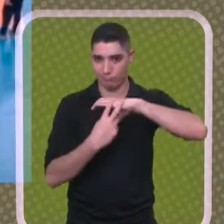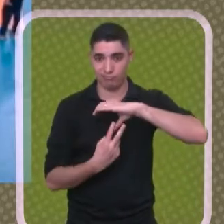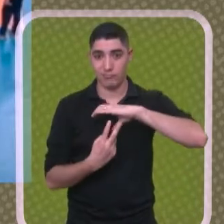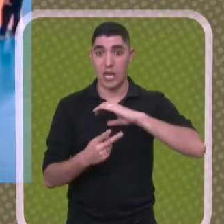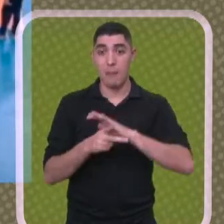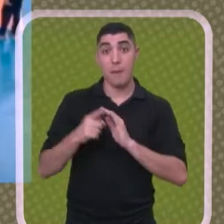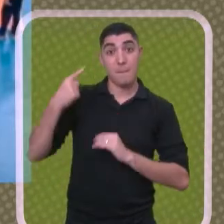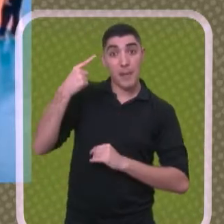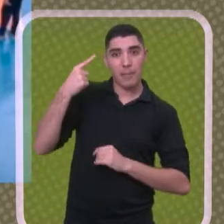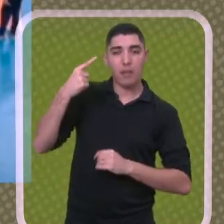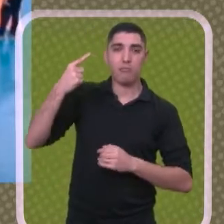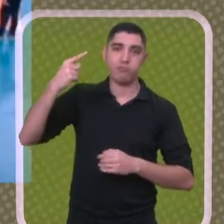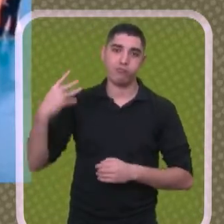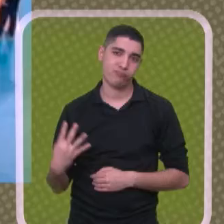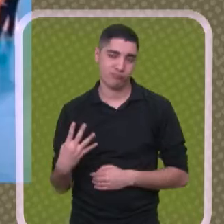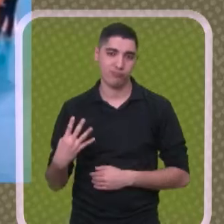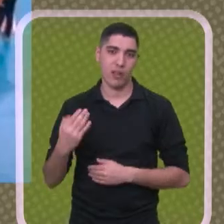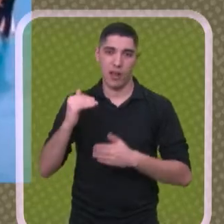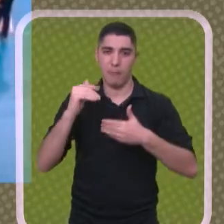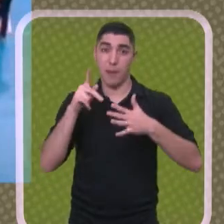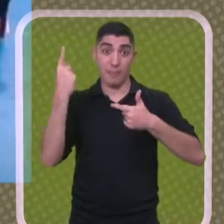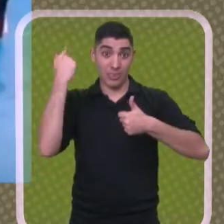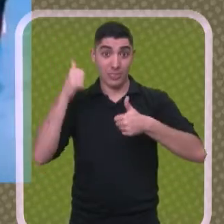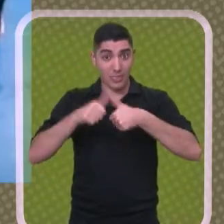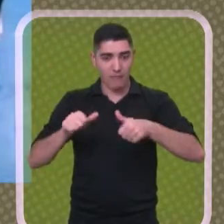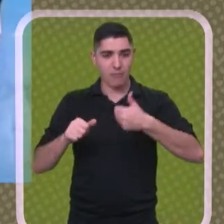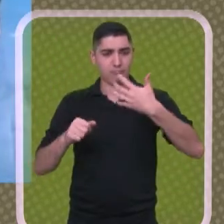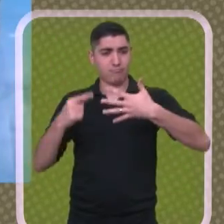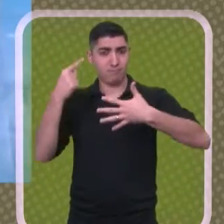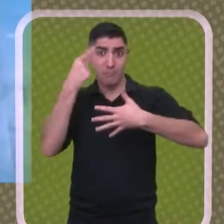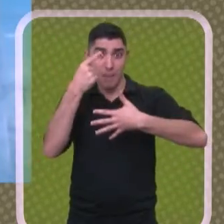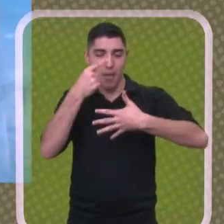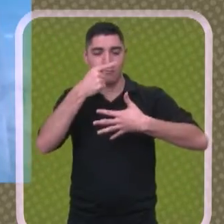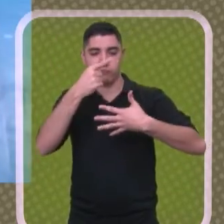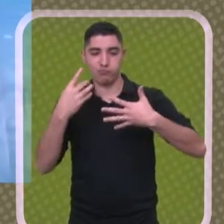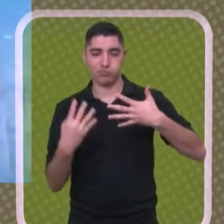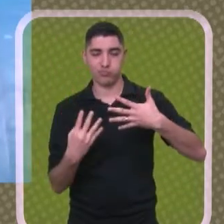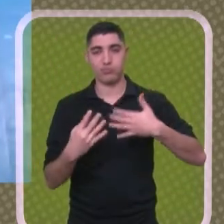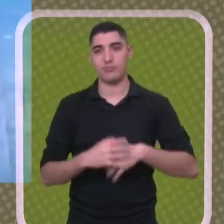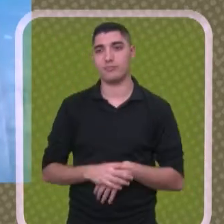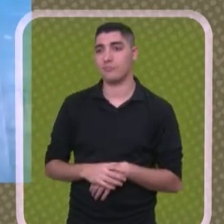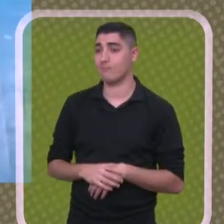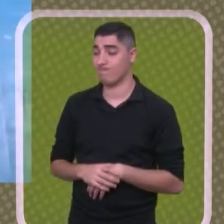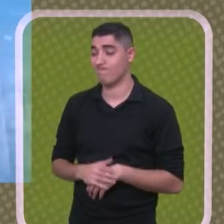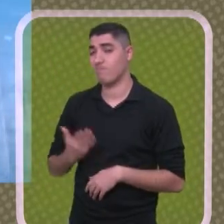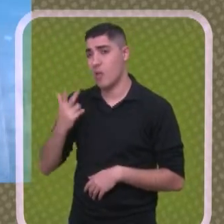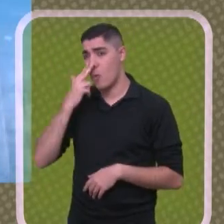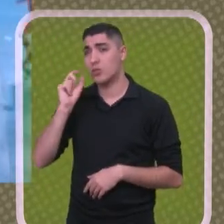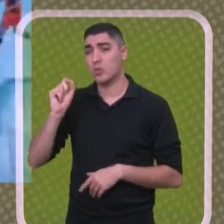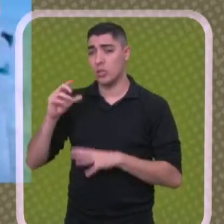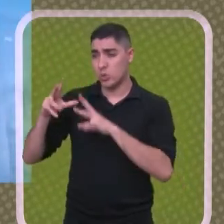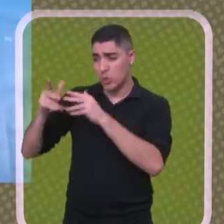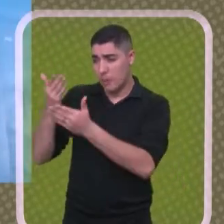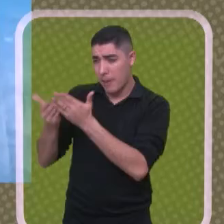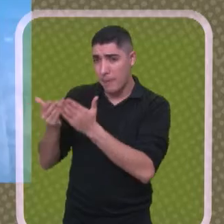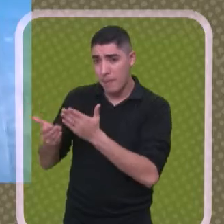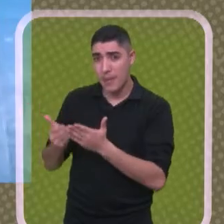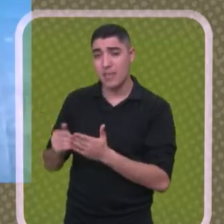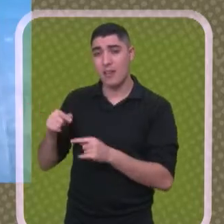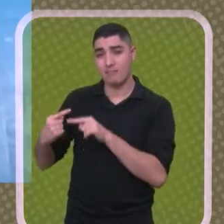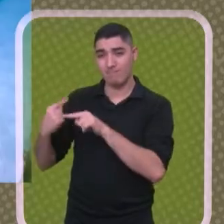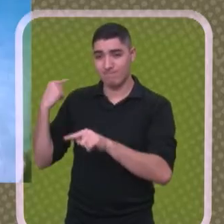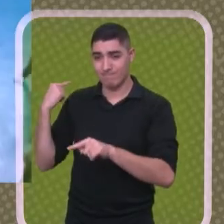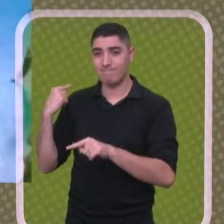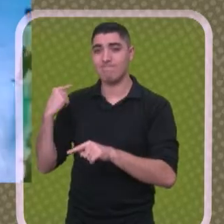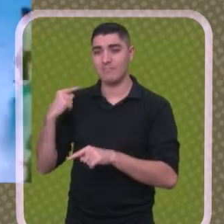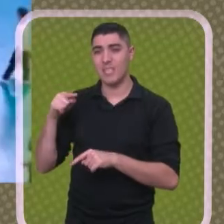para a 4ª colocação, Brunão. Eu acho que de todas as derrotas dos times de São José nesse final de semana aí,